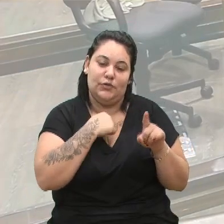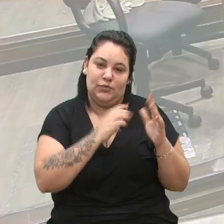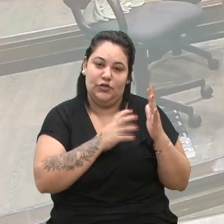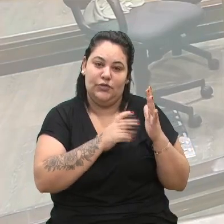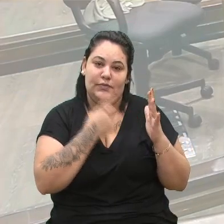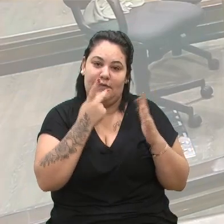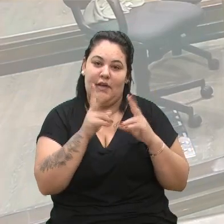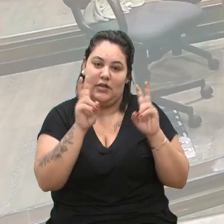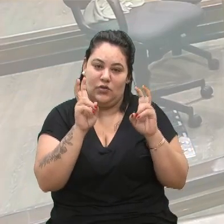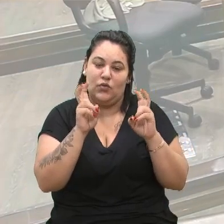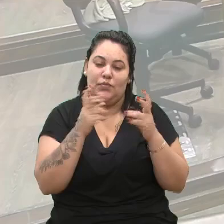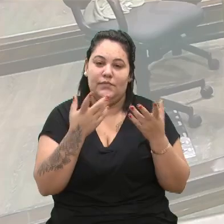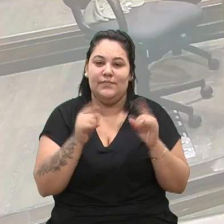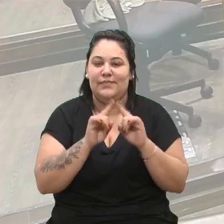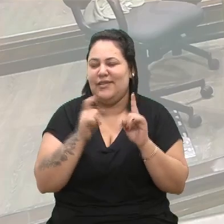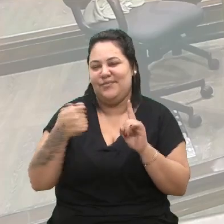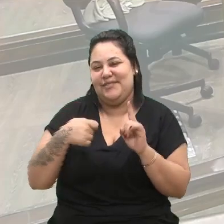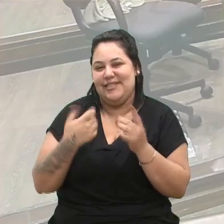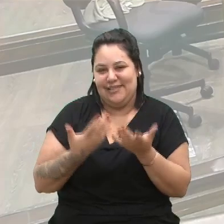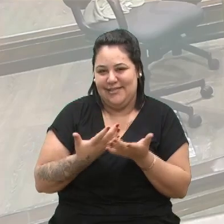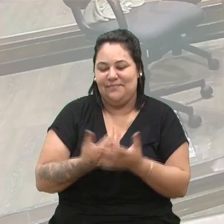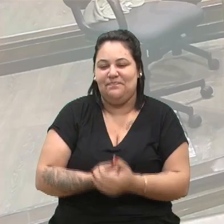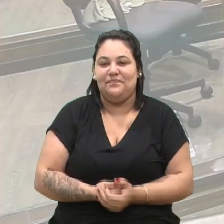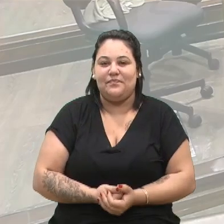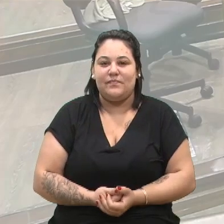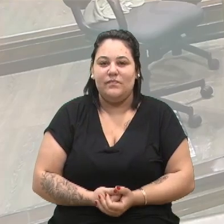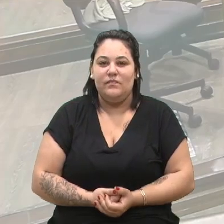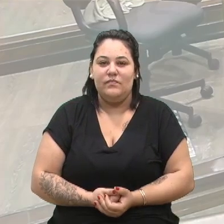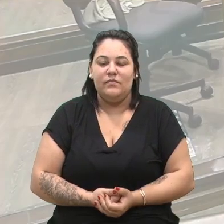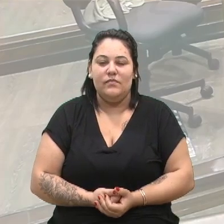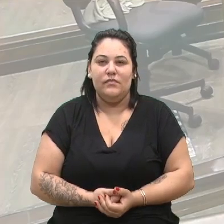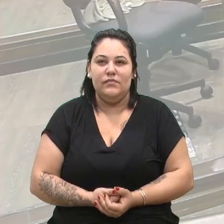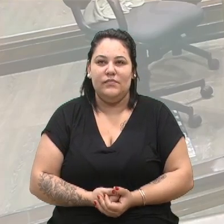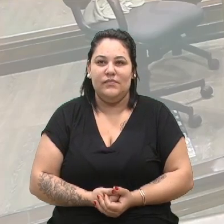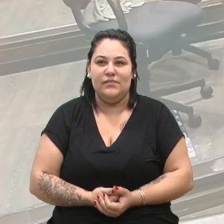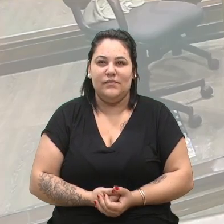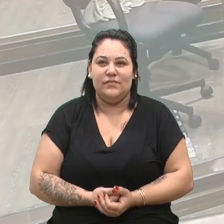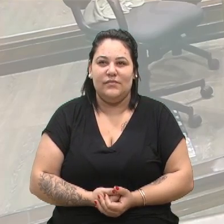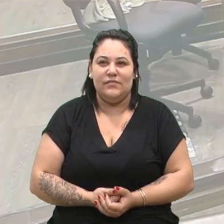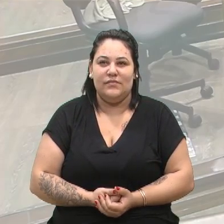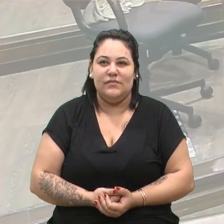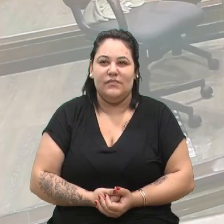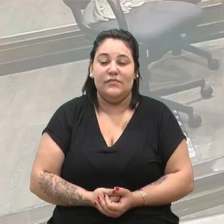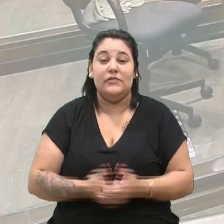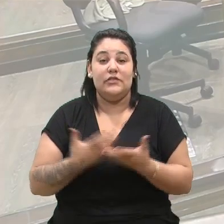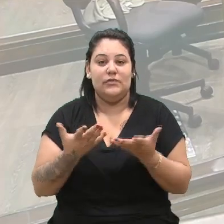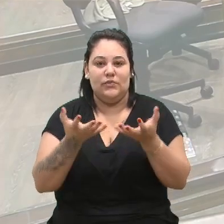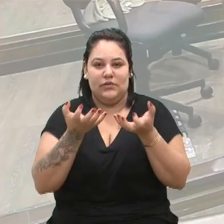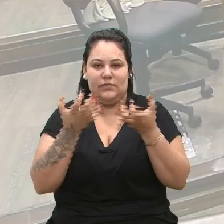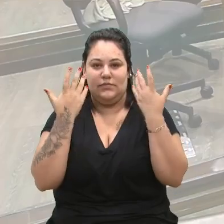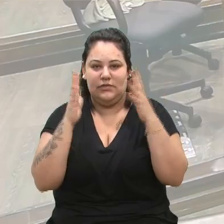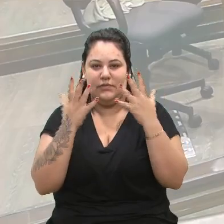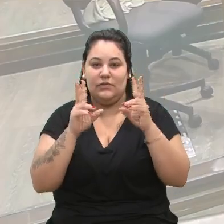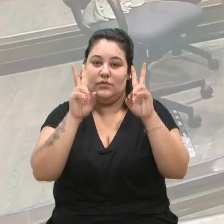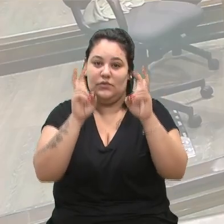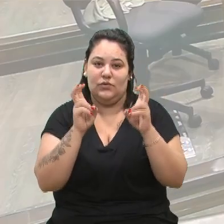falar sobre esse assunto, mas não vai precisar, presidente. Então, quero parabenizar sobre o